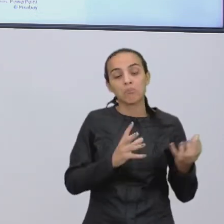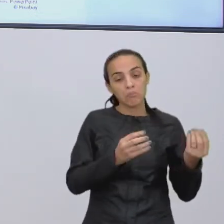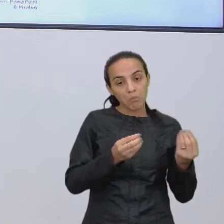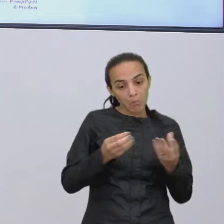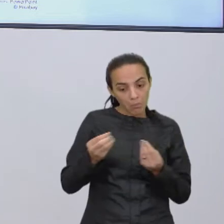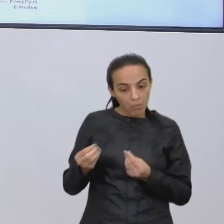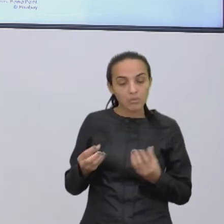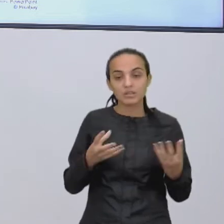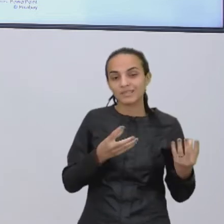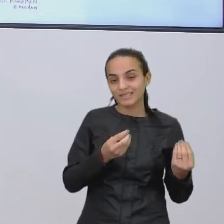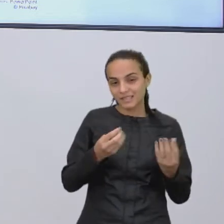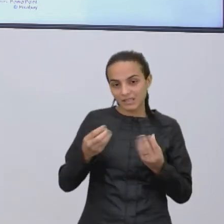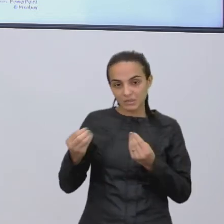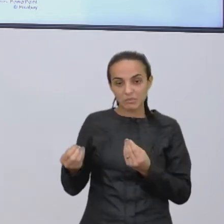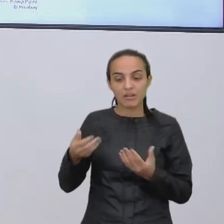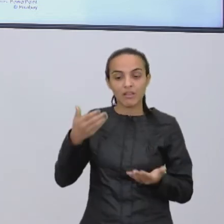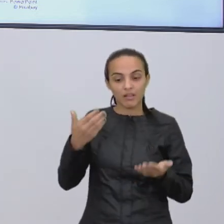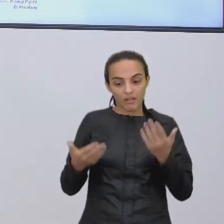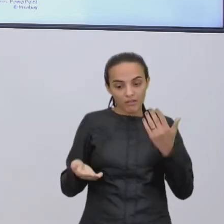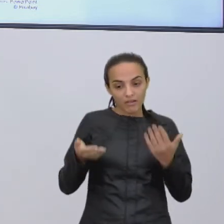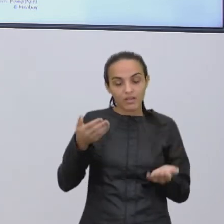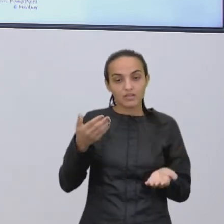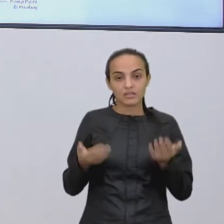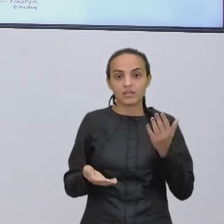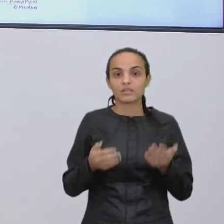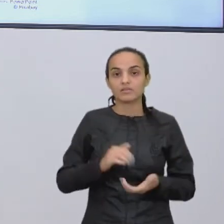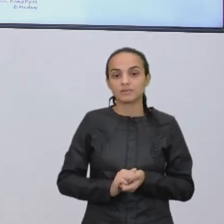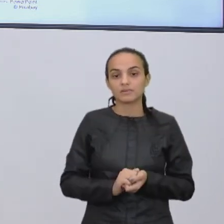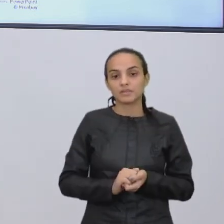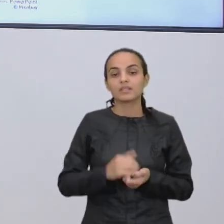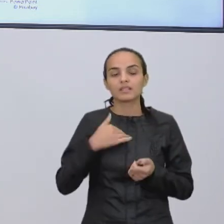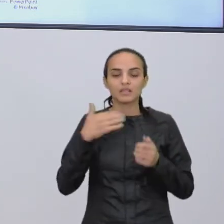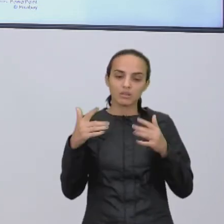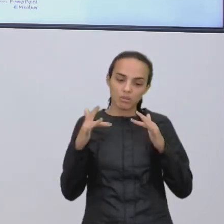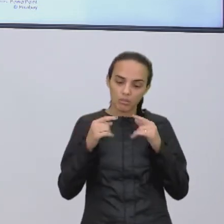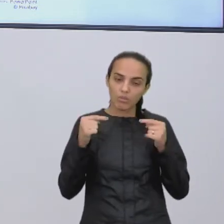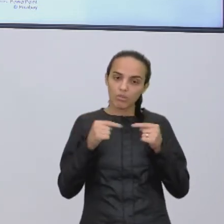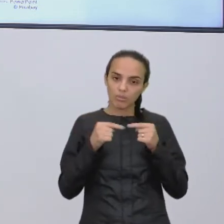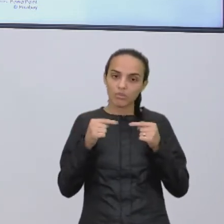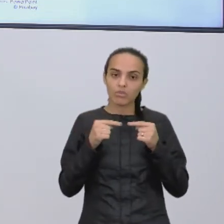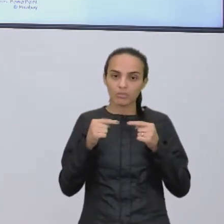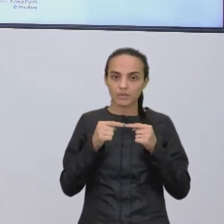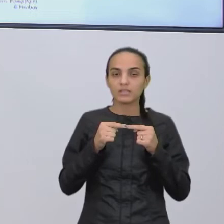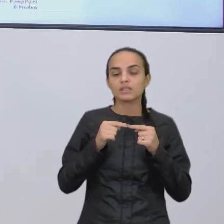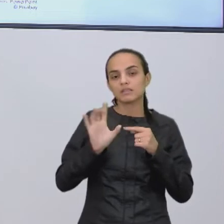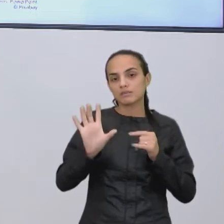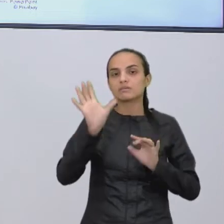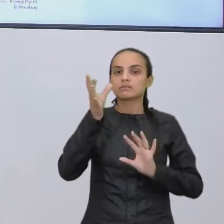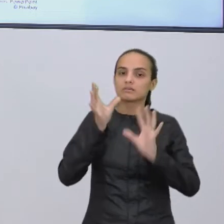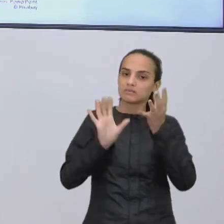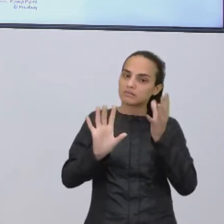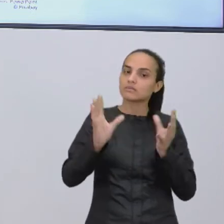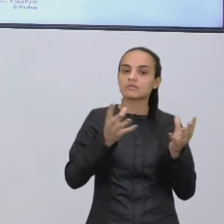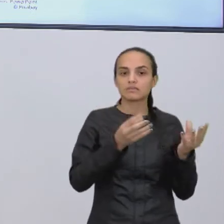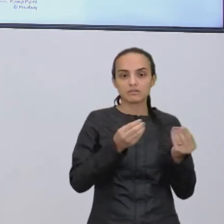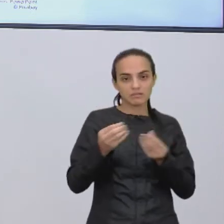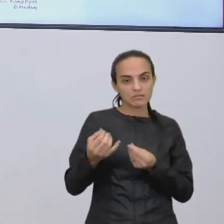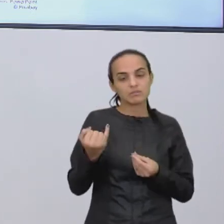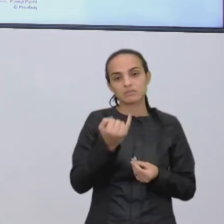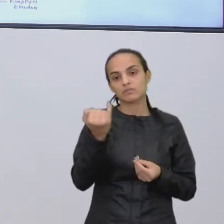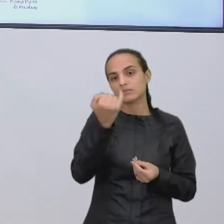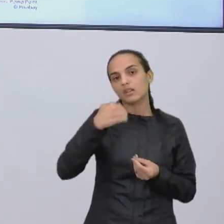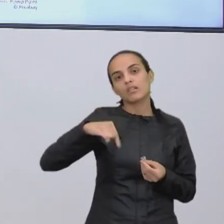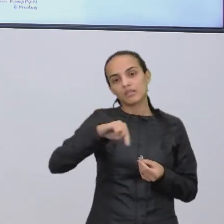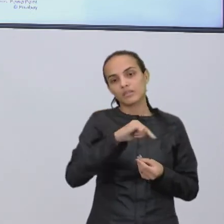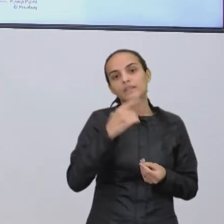muitas variáveis que entram nessas situações aí, que são extremamente, a gente não cansa de